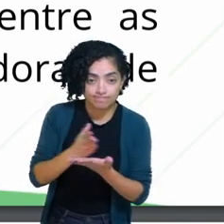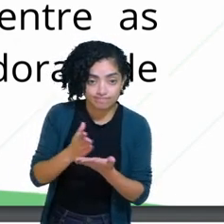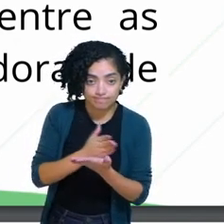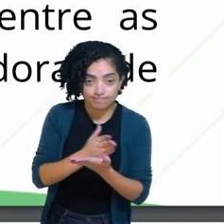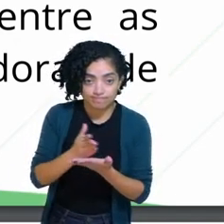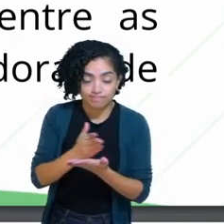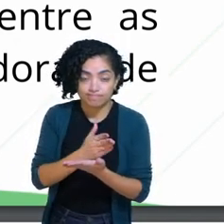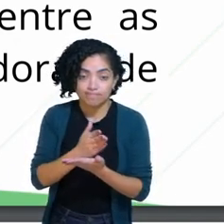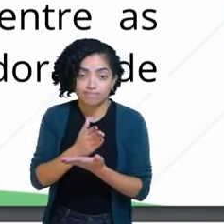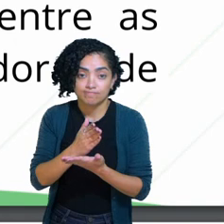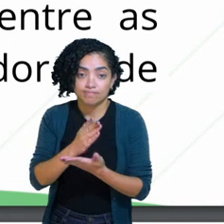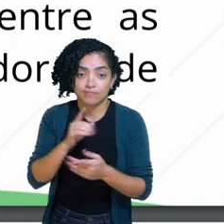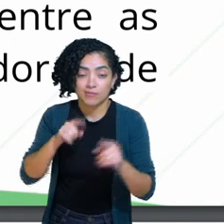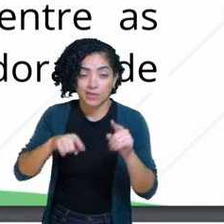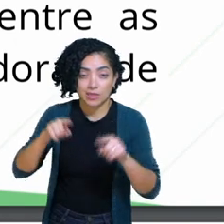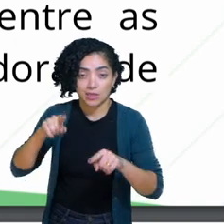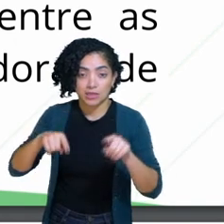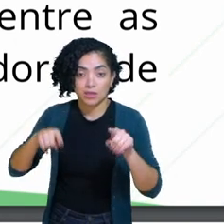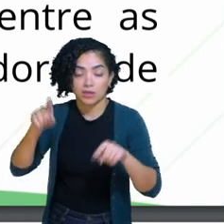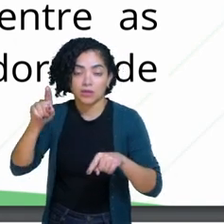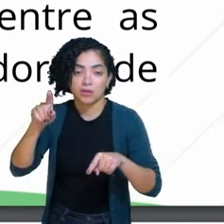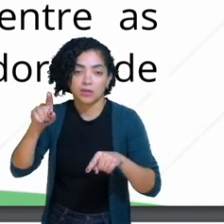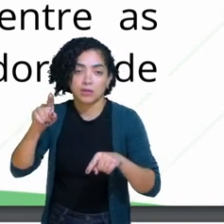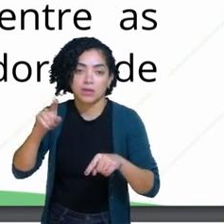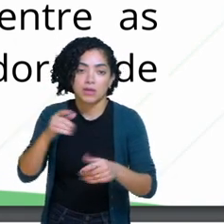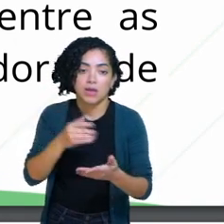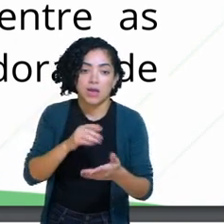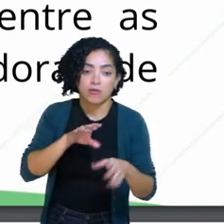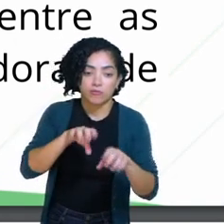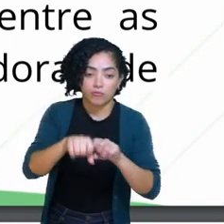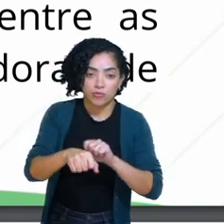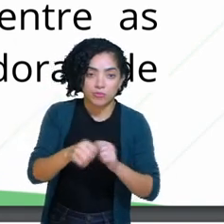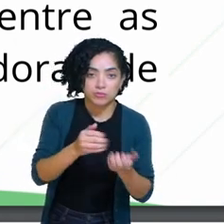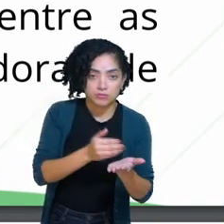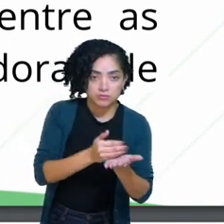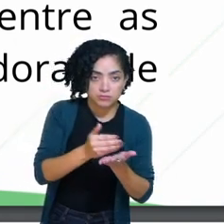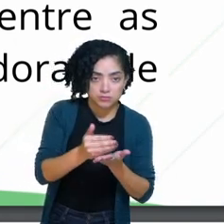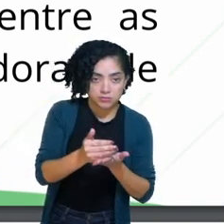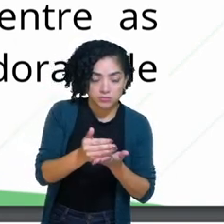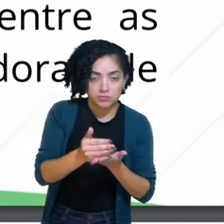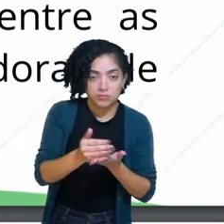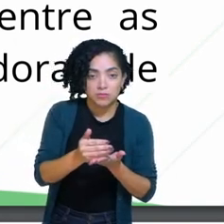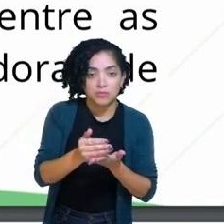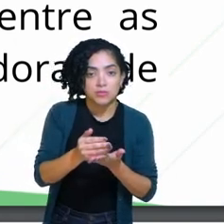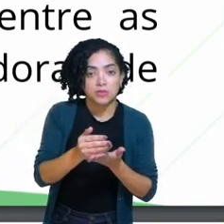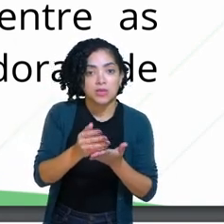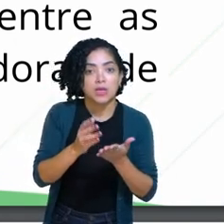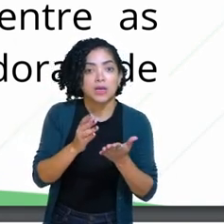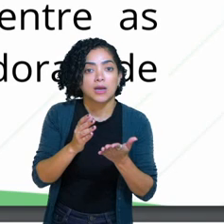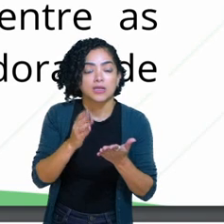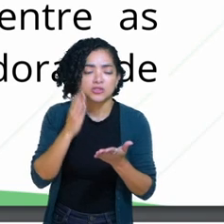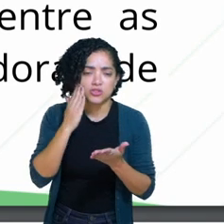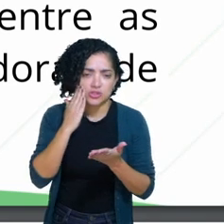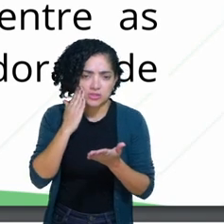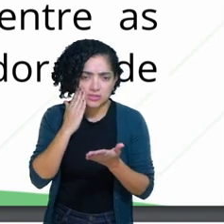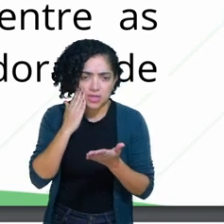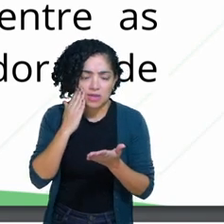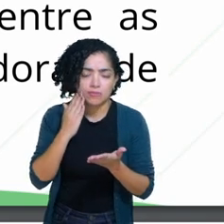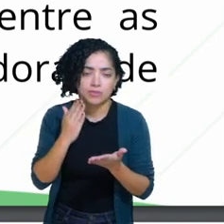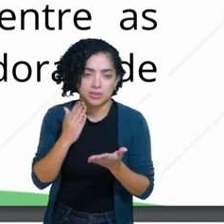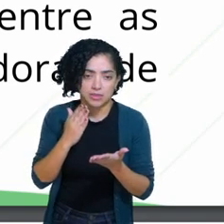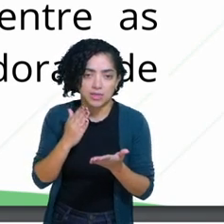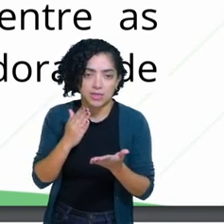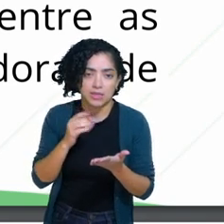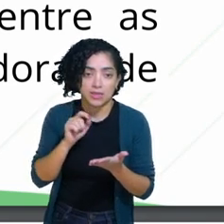discrepâncias entre a formação Inicial e o que e a continuidade da formação a gente sabe que formação Inicial tem